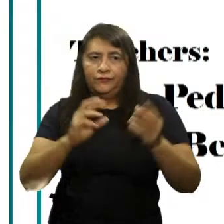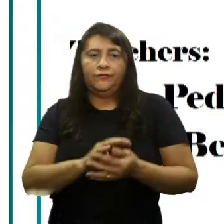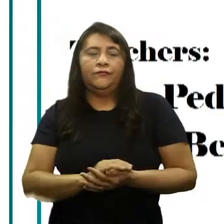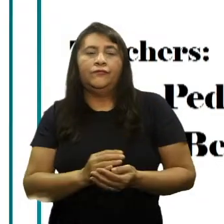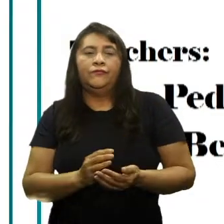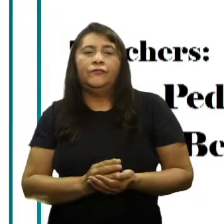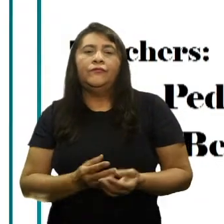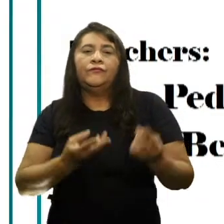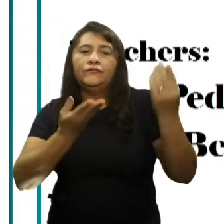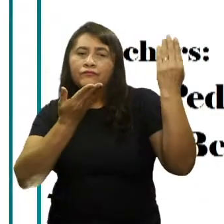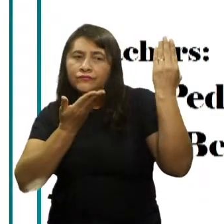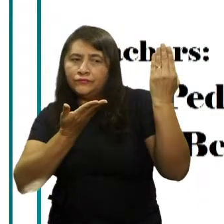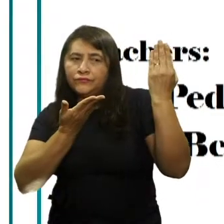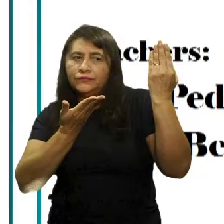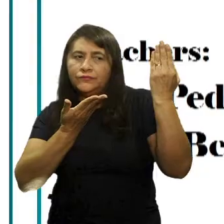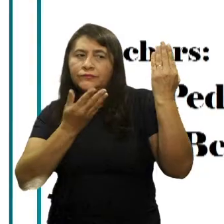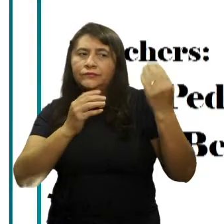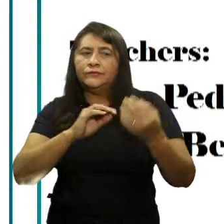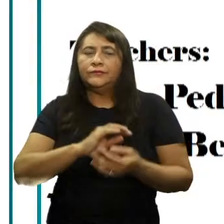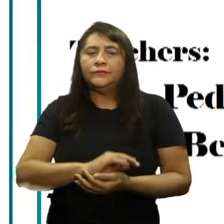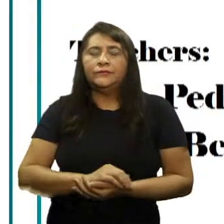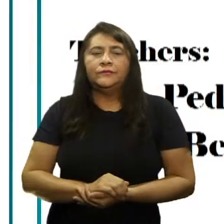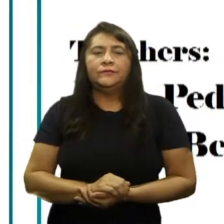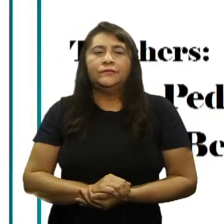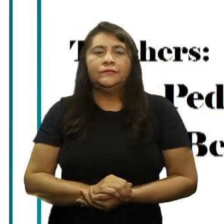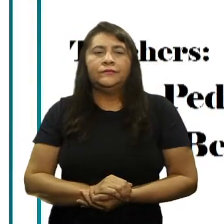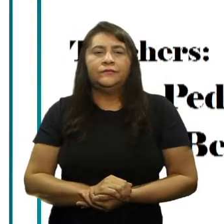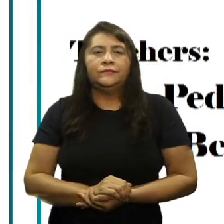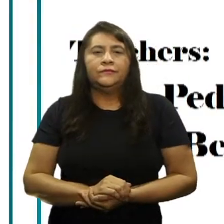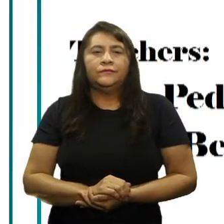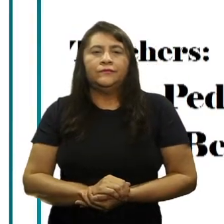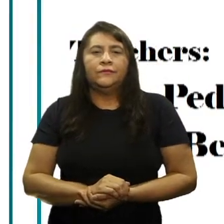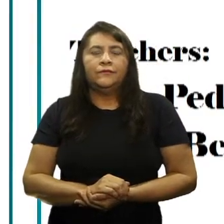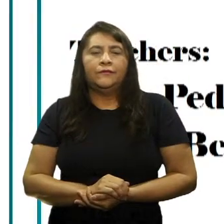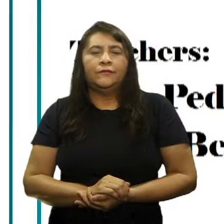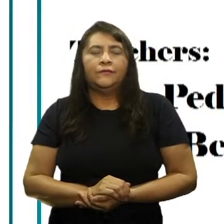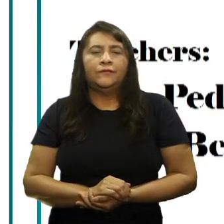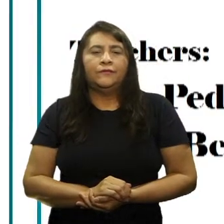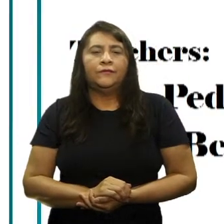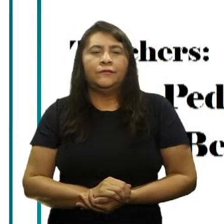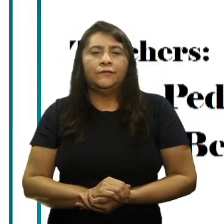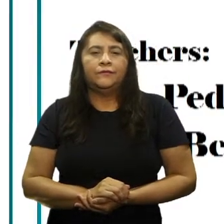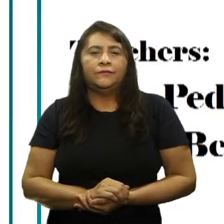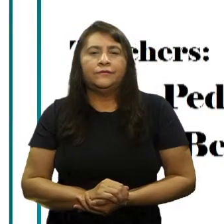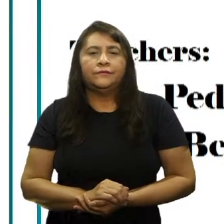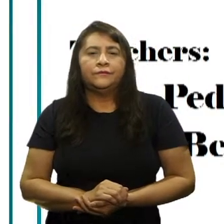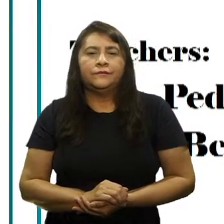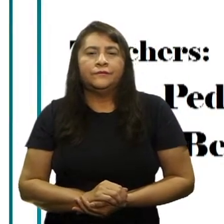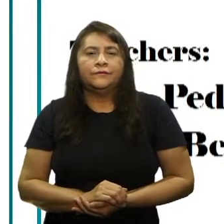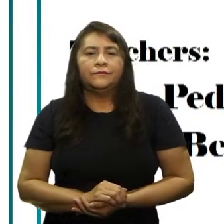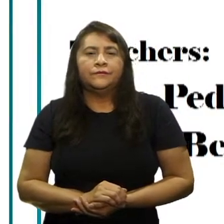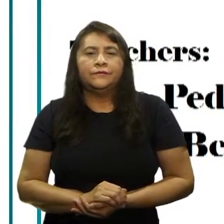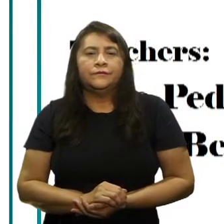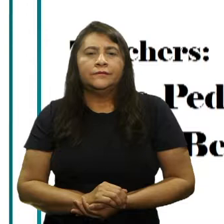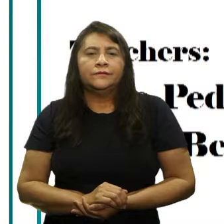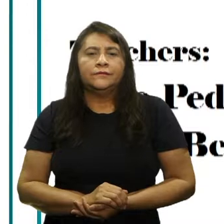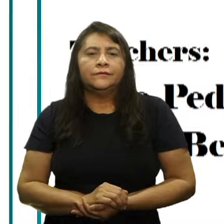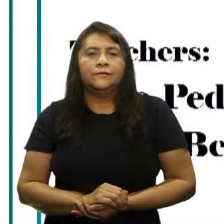Pandemic, What Do You Already Know? É o título da aula. Vamos lá.